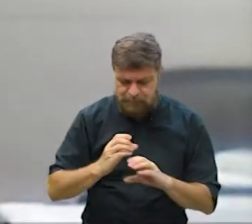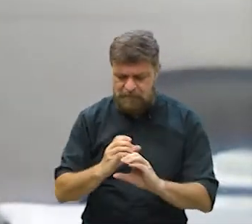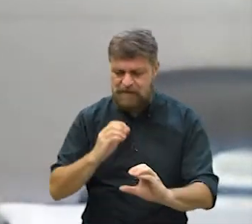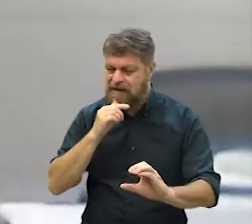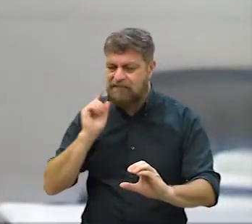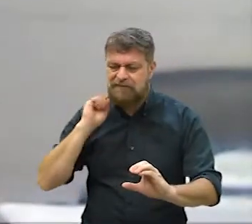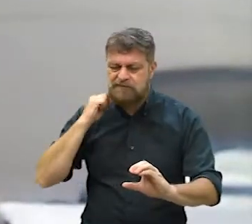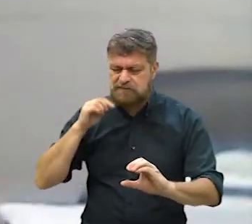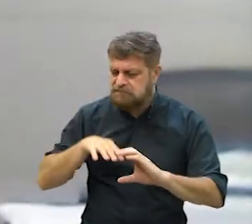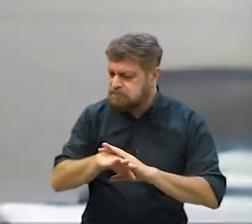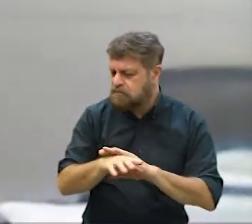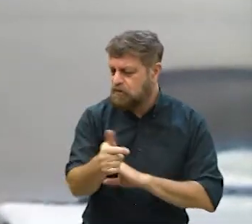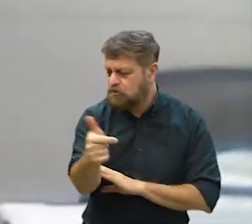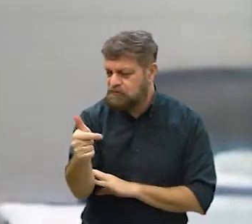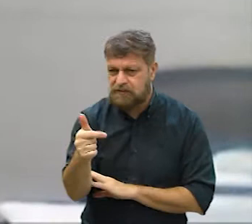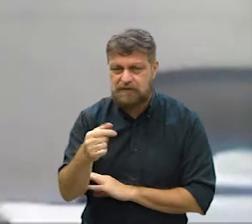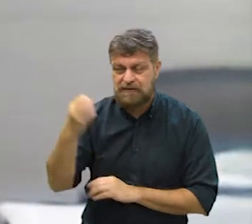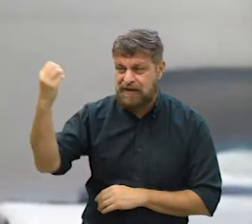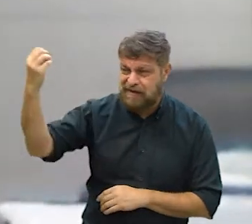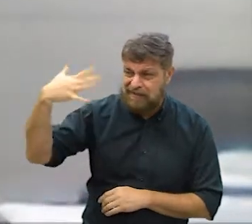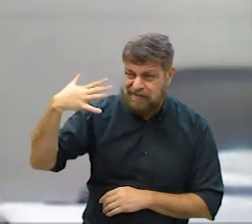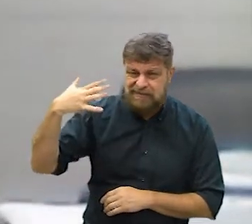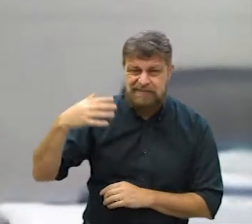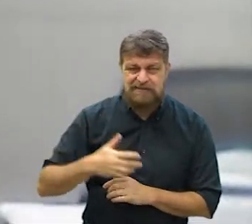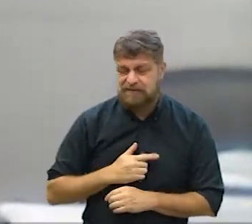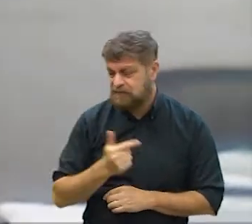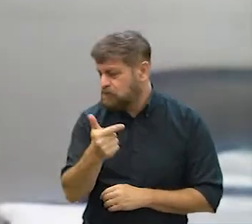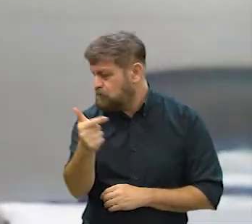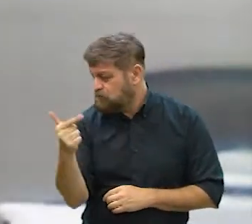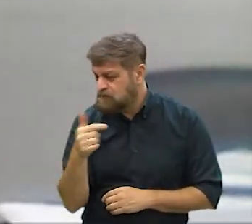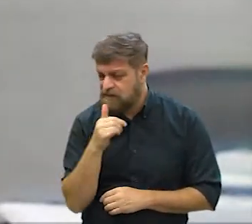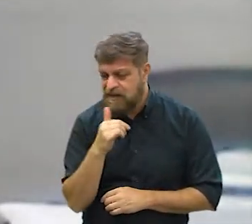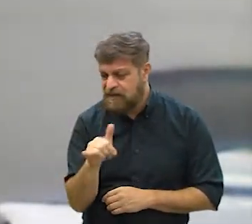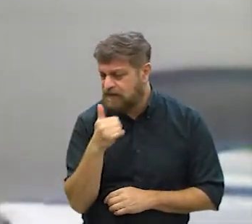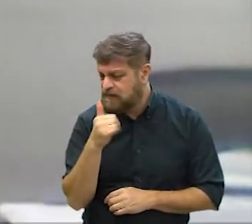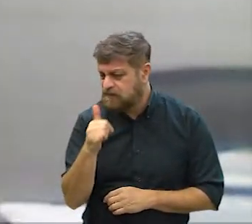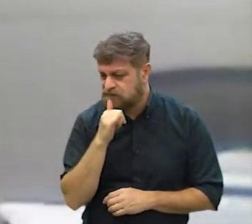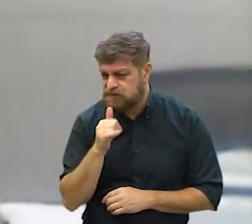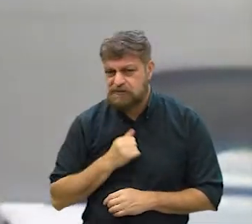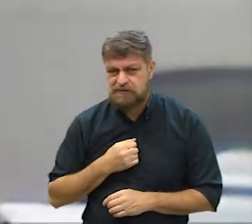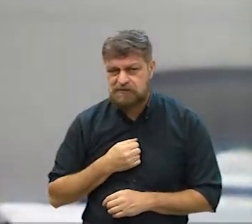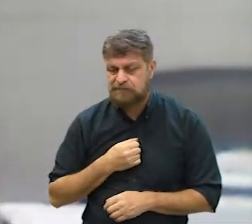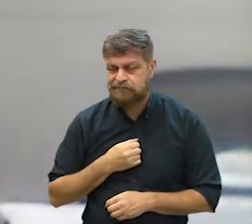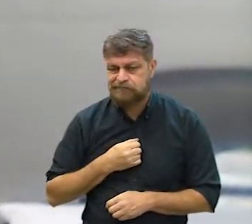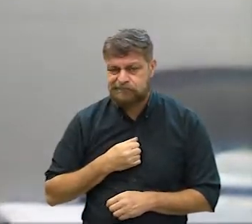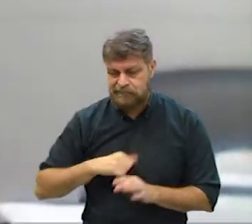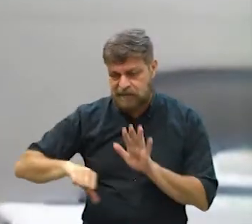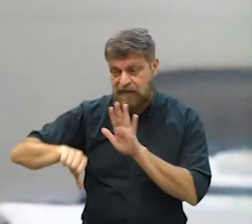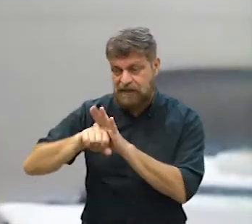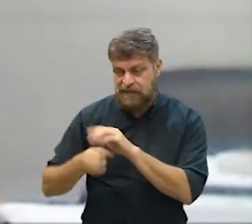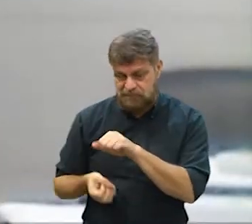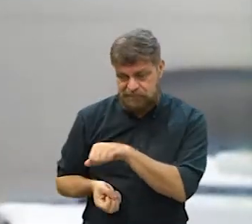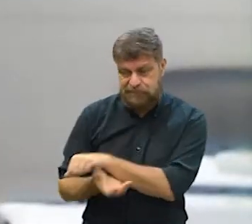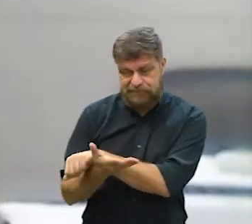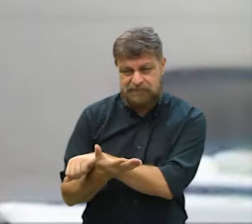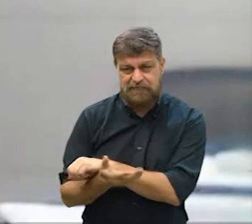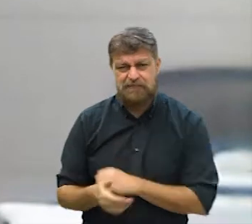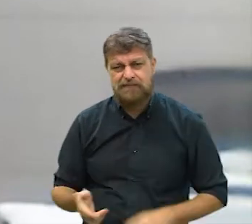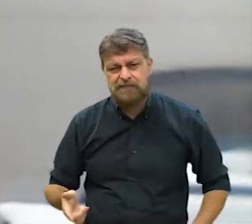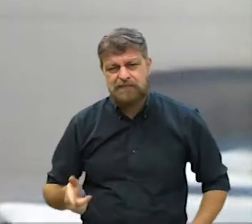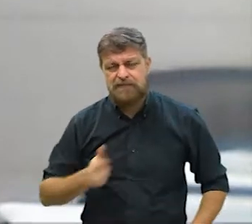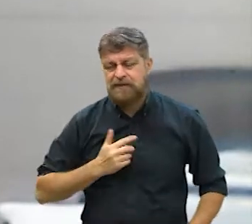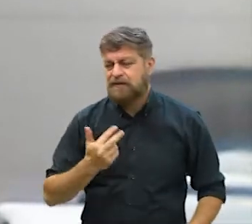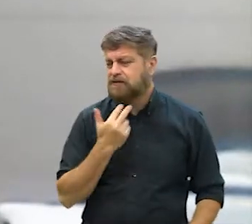né? A energia é precária, a energia não é regularizada também, é gato, enfim, não